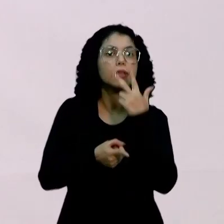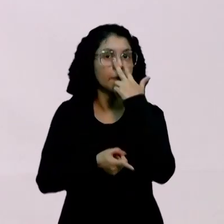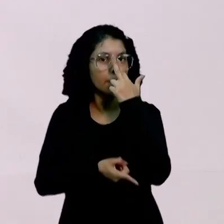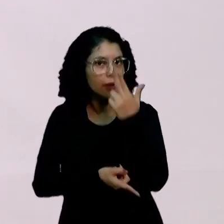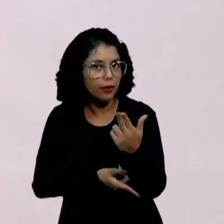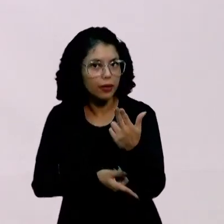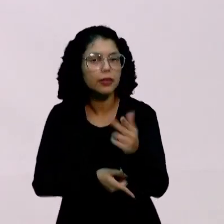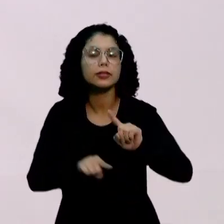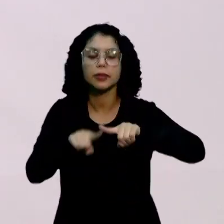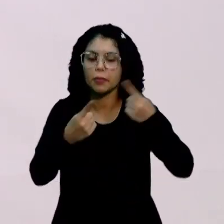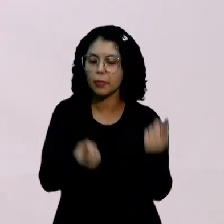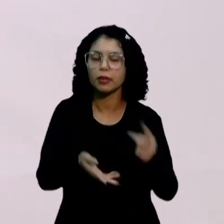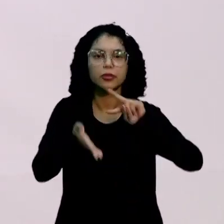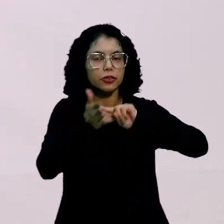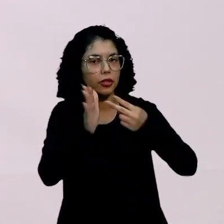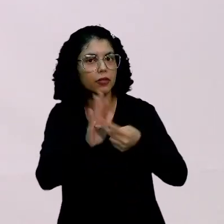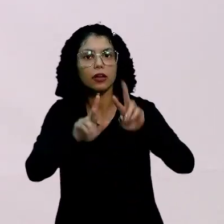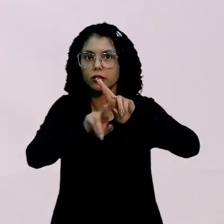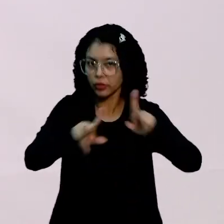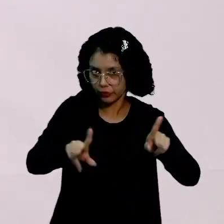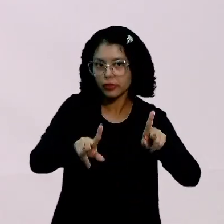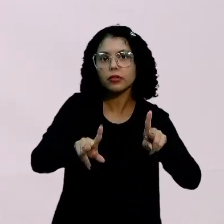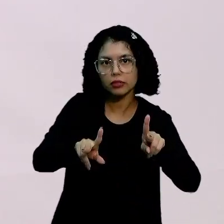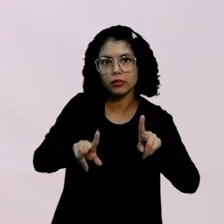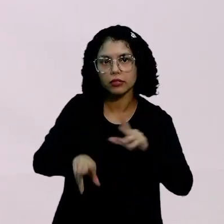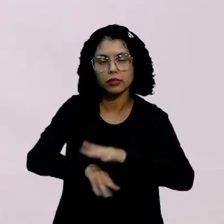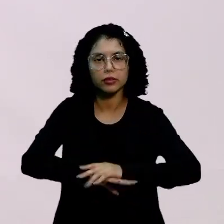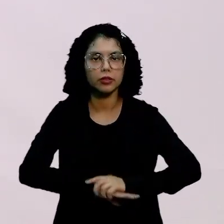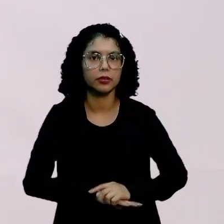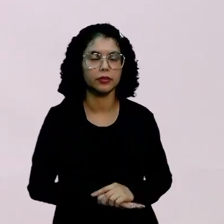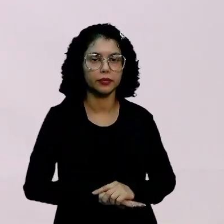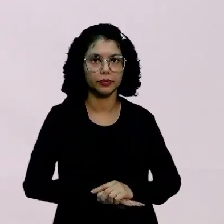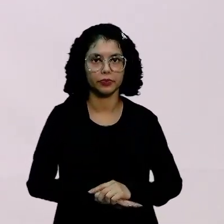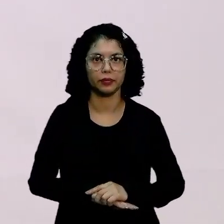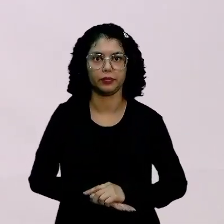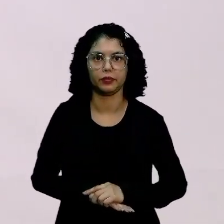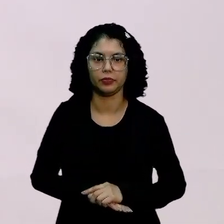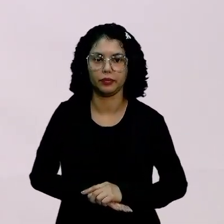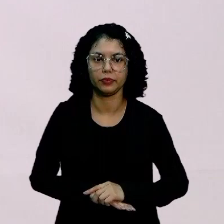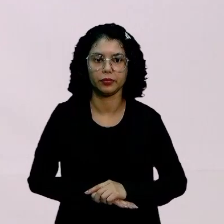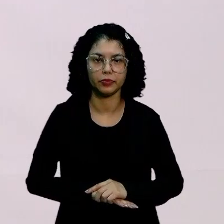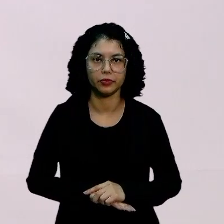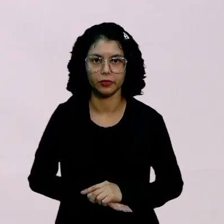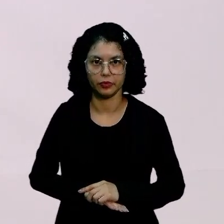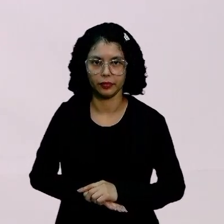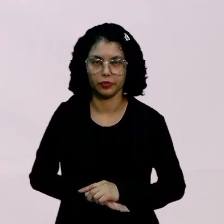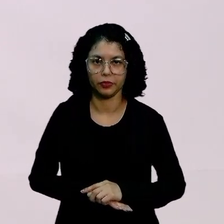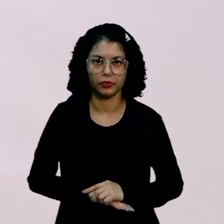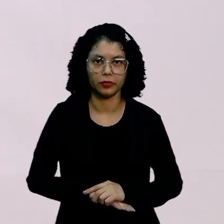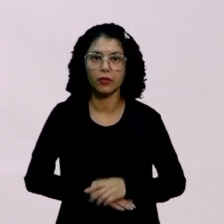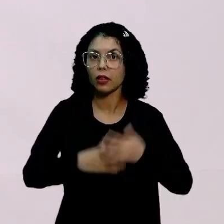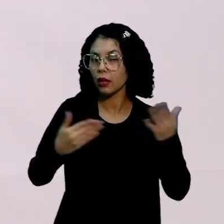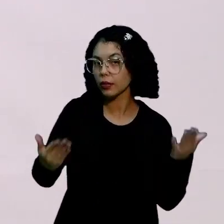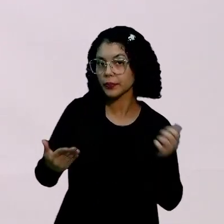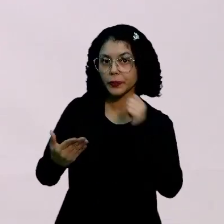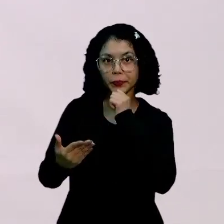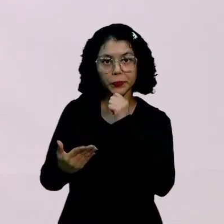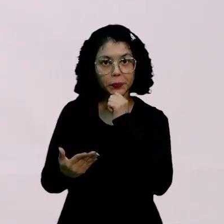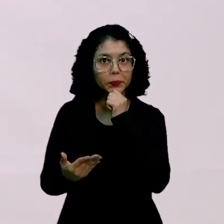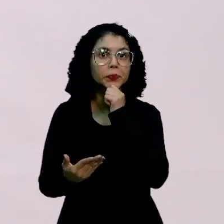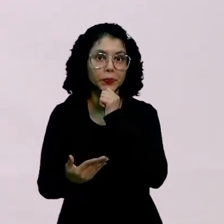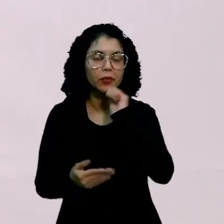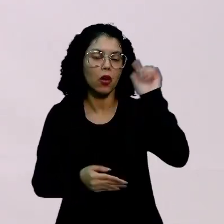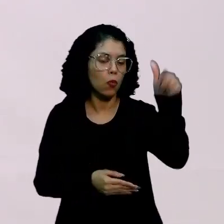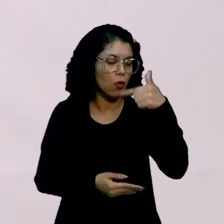palavras, elas são parecidas na escrita, mas que o significado delas é completamente diferente. Então, talvez em